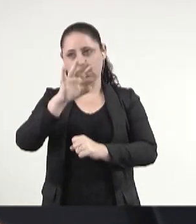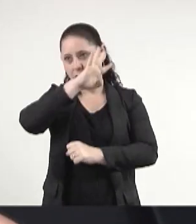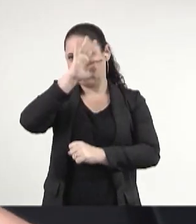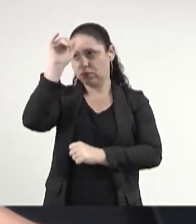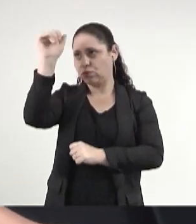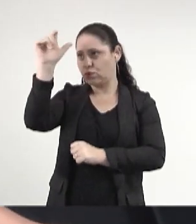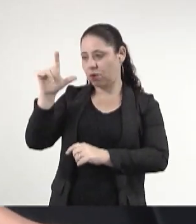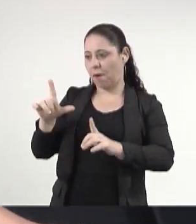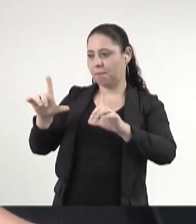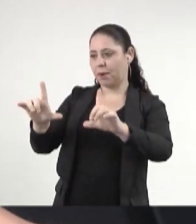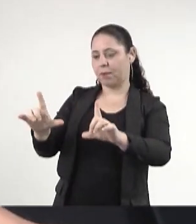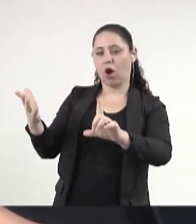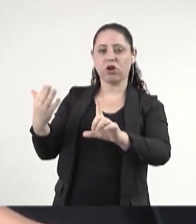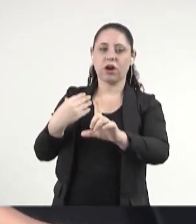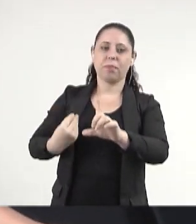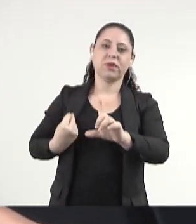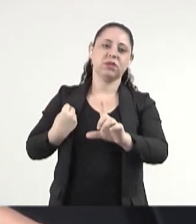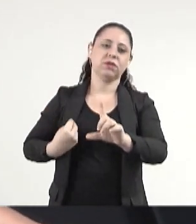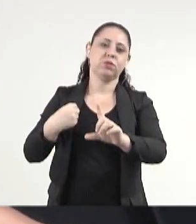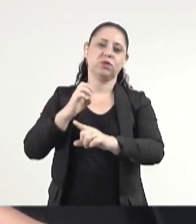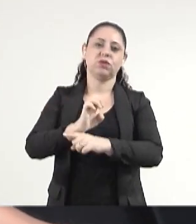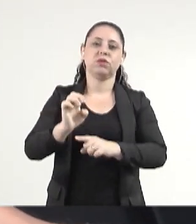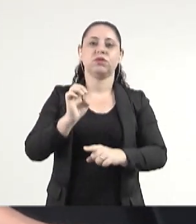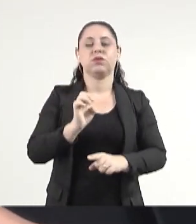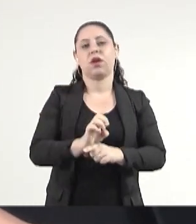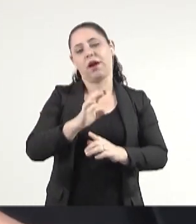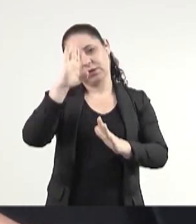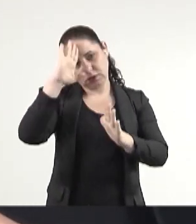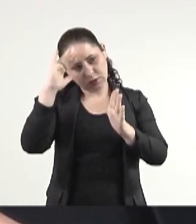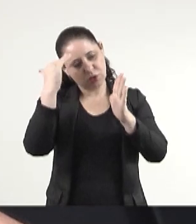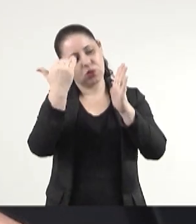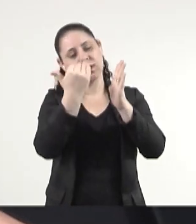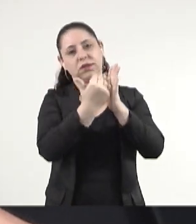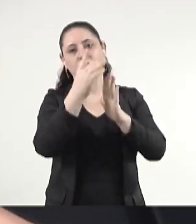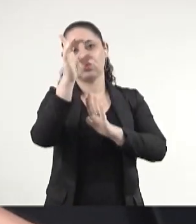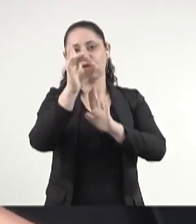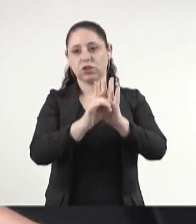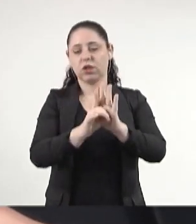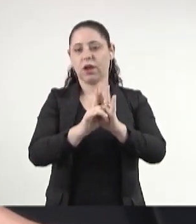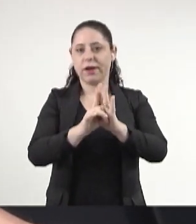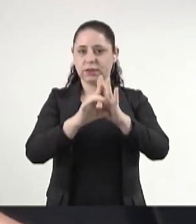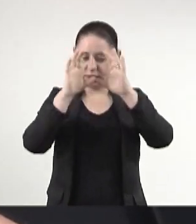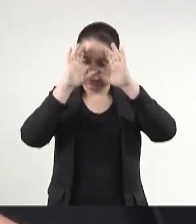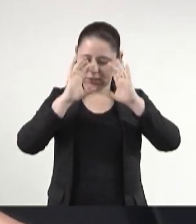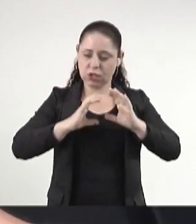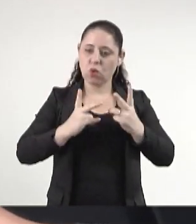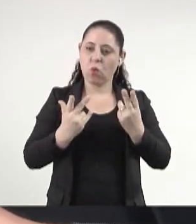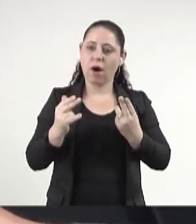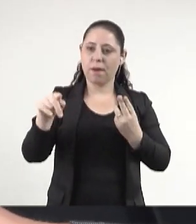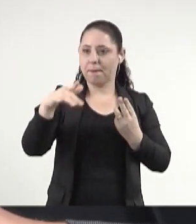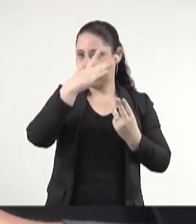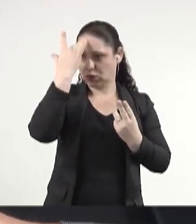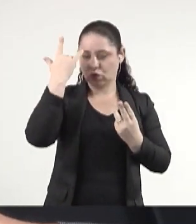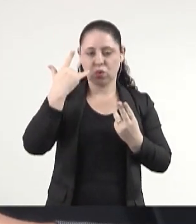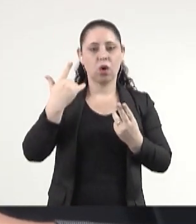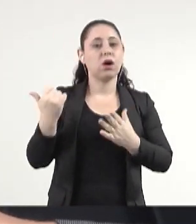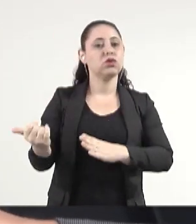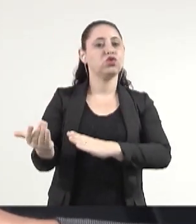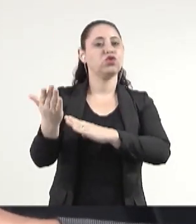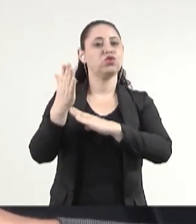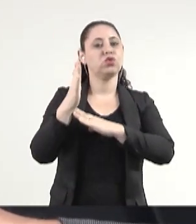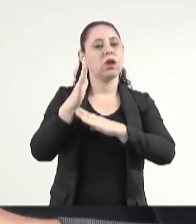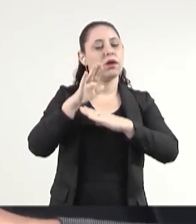título de cidadão sul-mato-grossense, que reconhece por direito a cidadania àqueles que